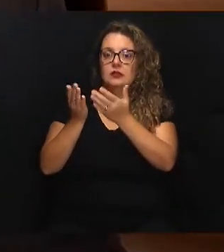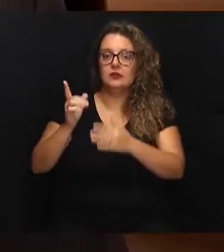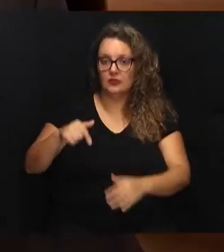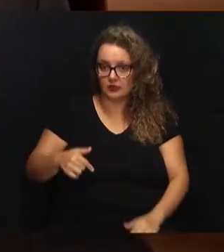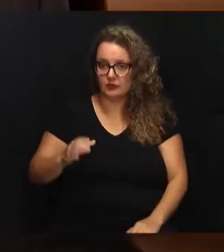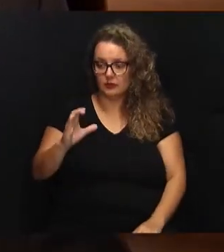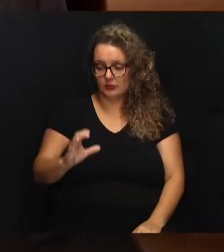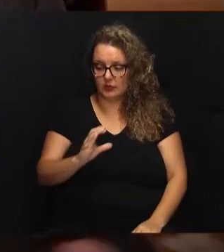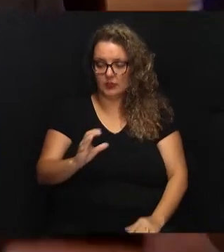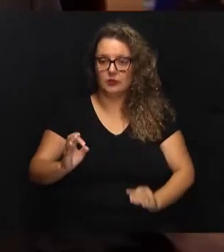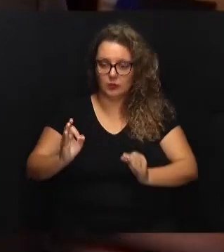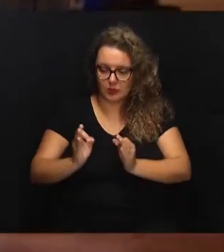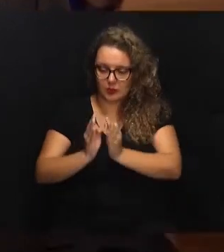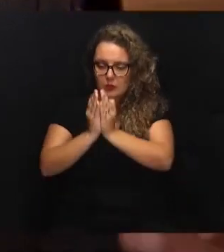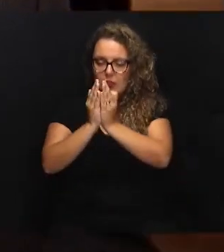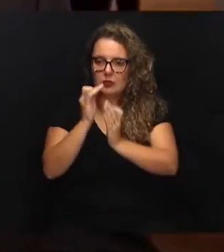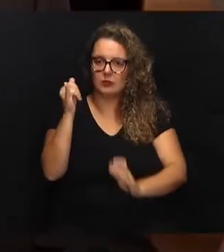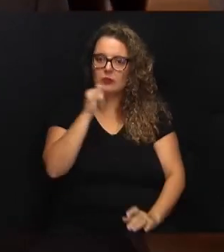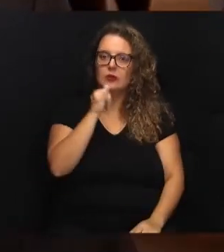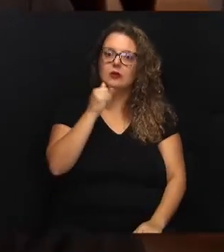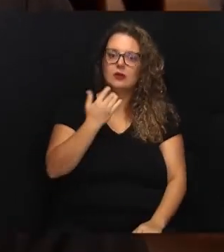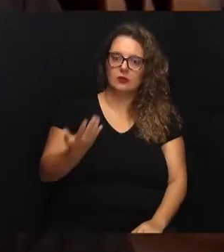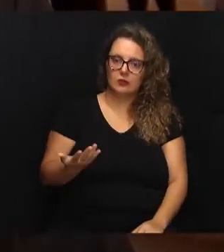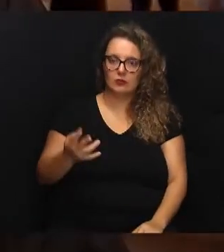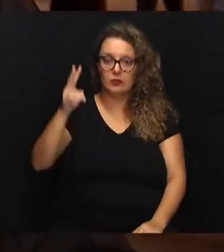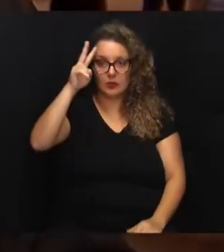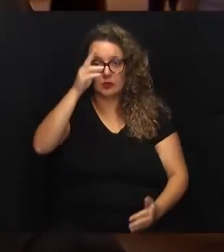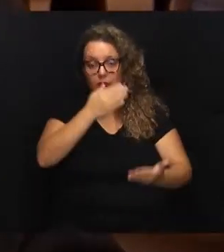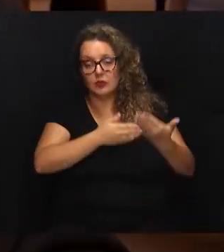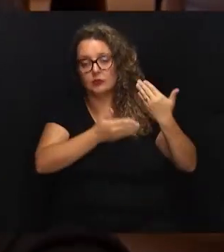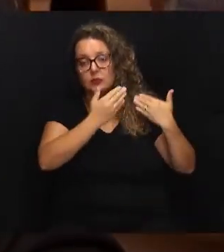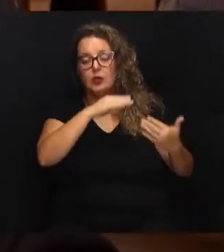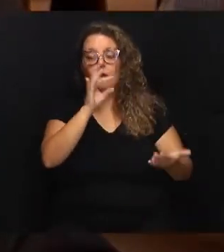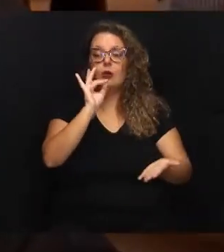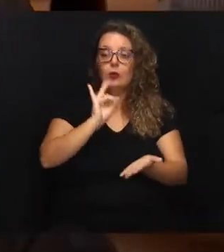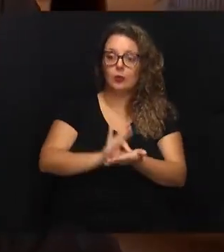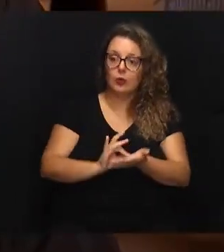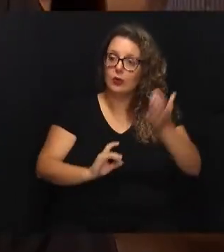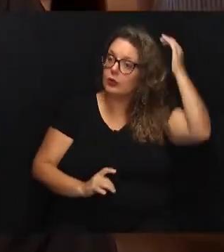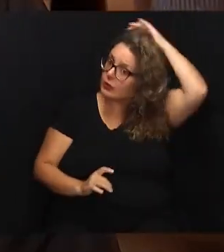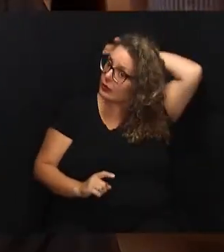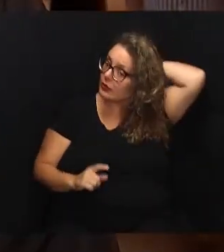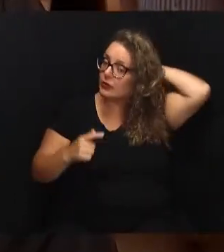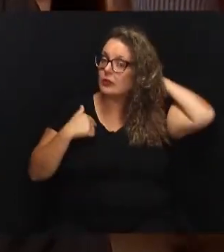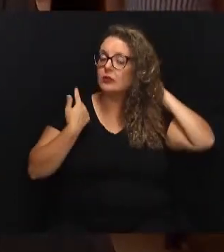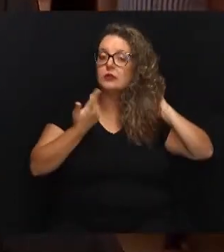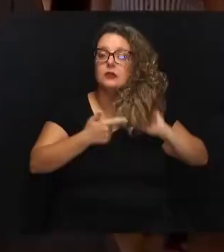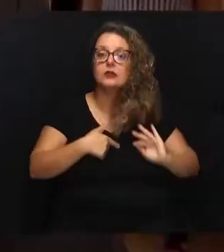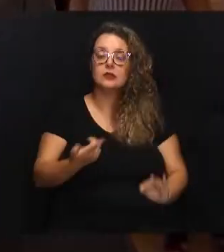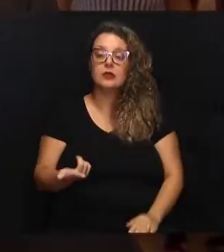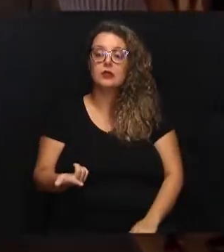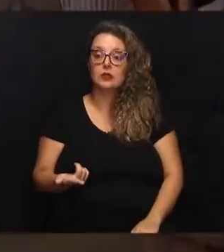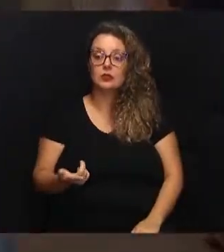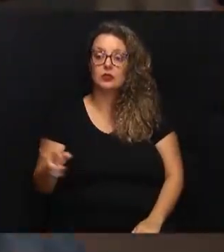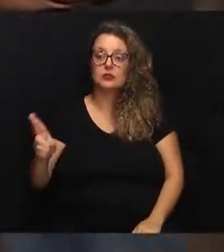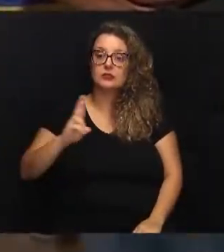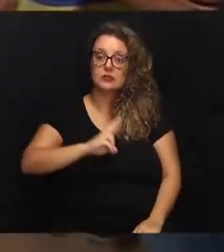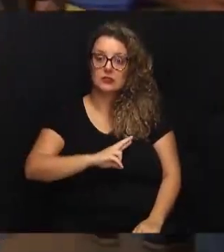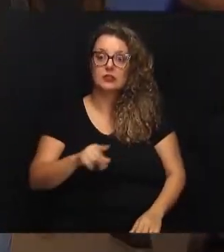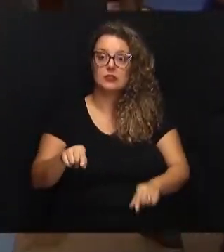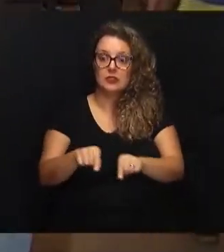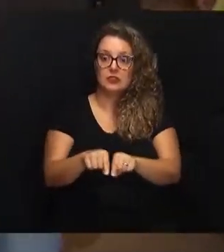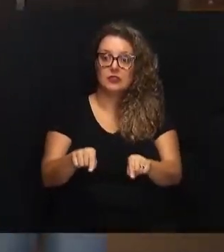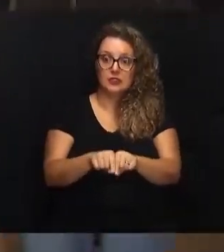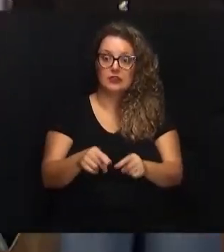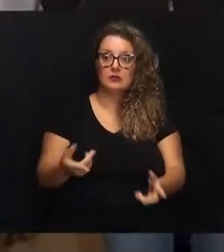uma missa em italiano para relembrar, né, a origem da nossa religião e também